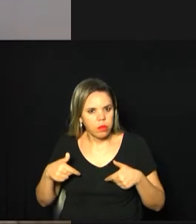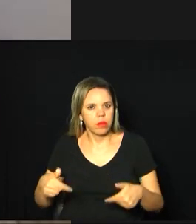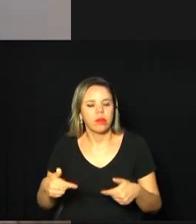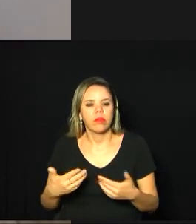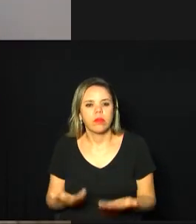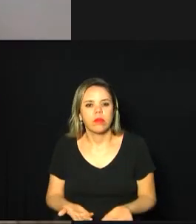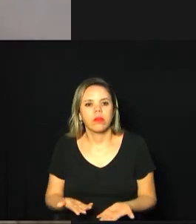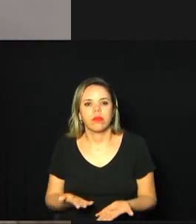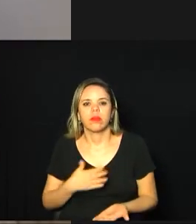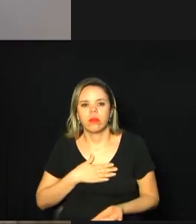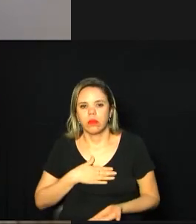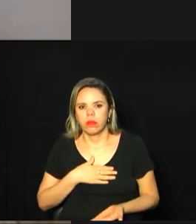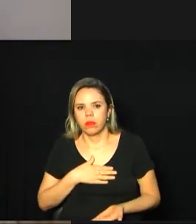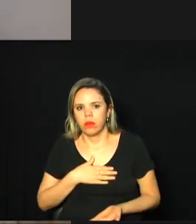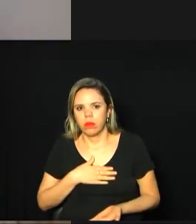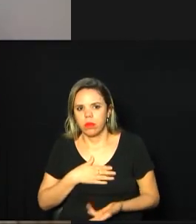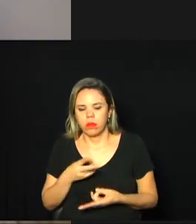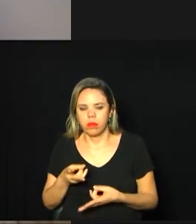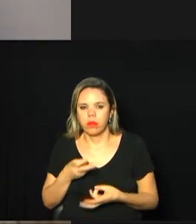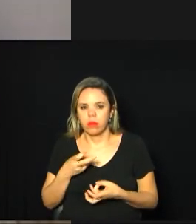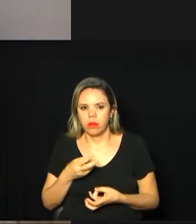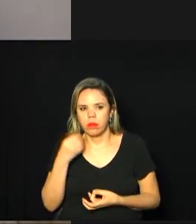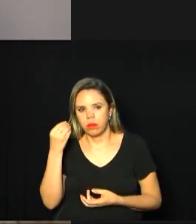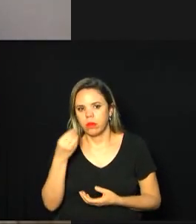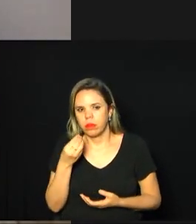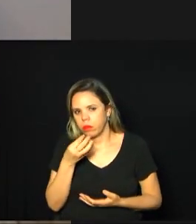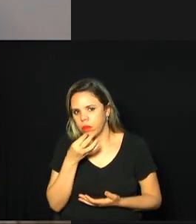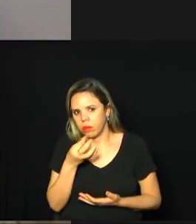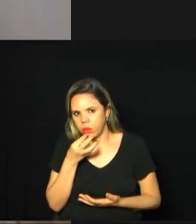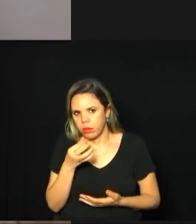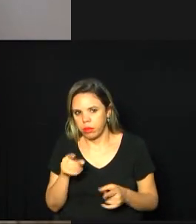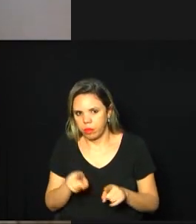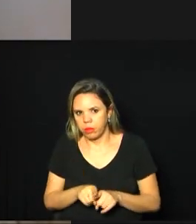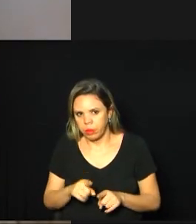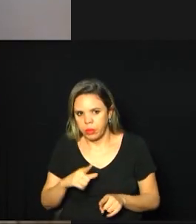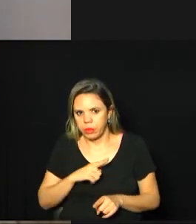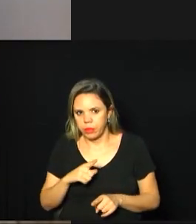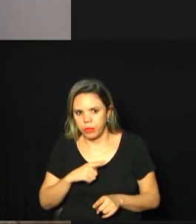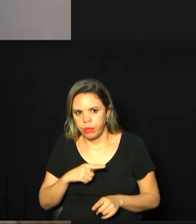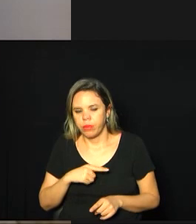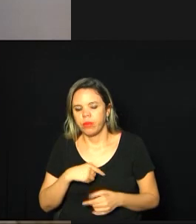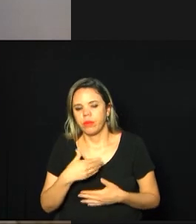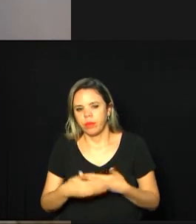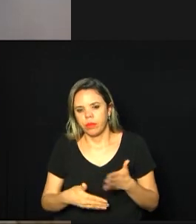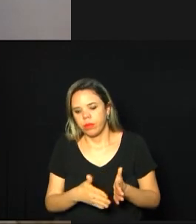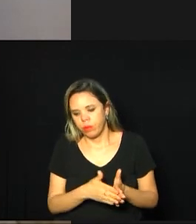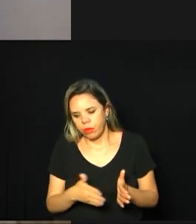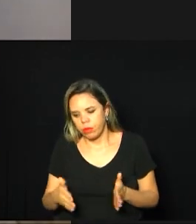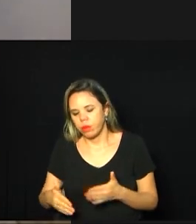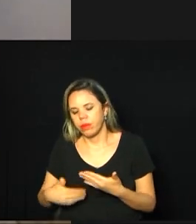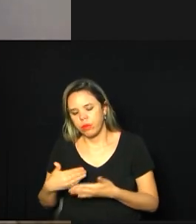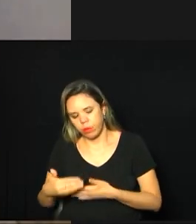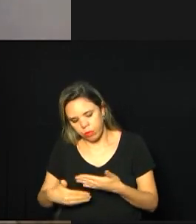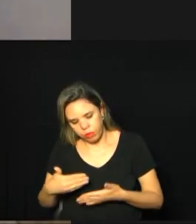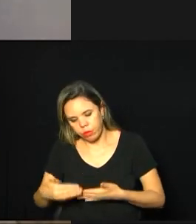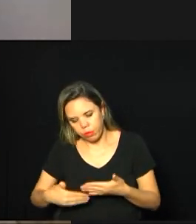deveria, na minha percepção, a gente também ter um sequenciamento